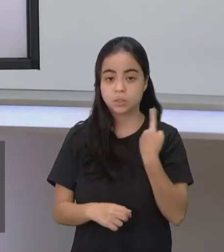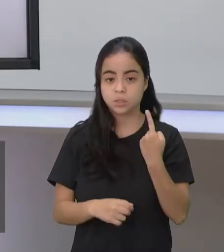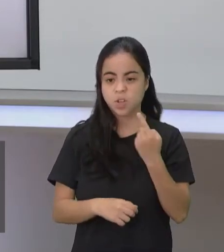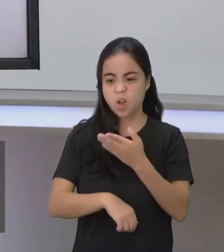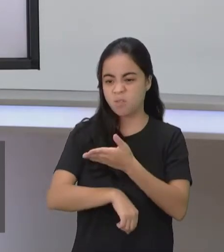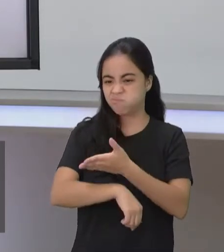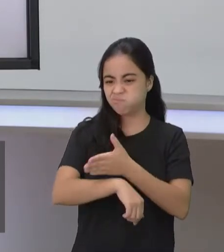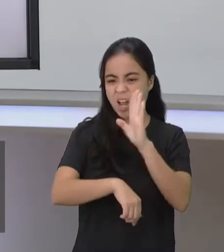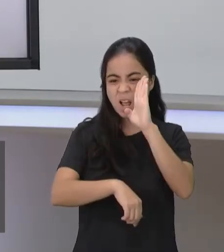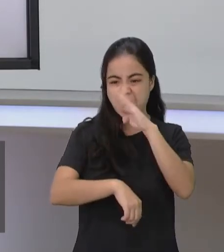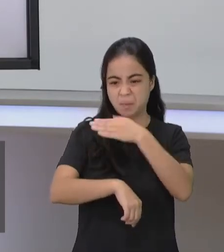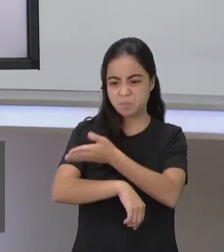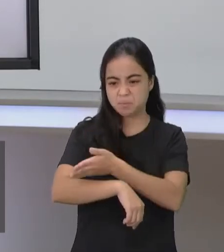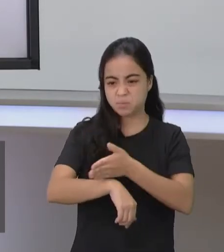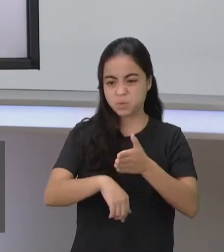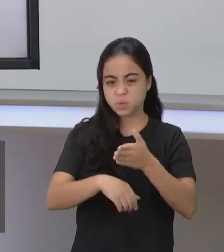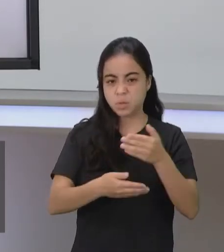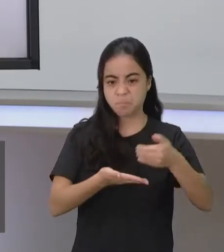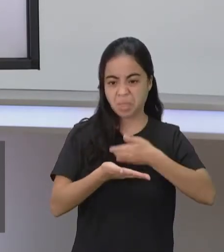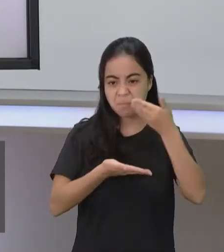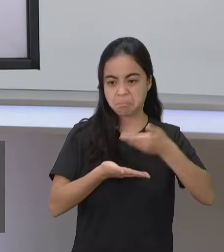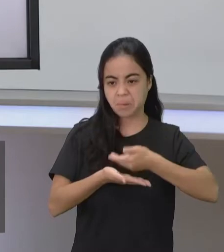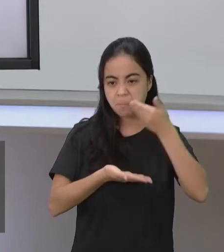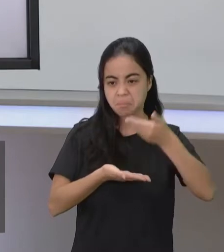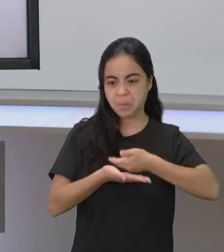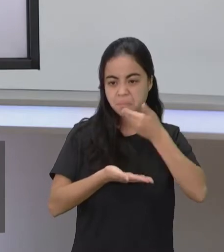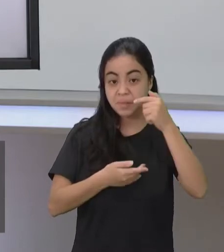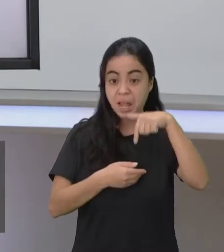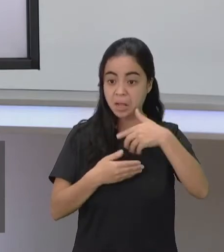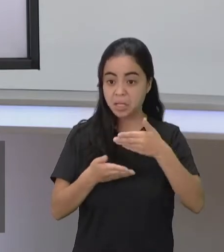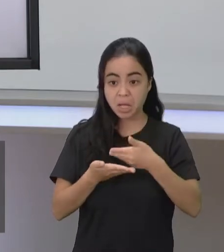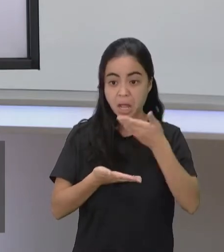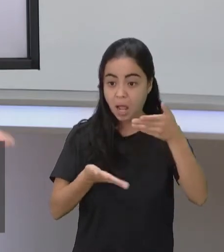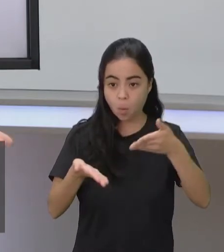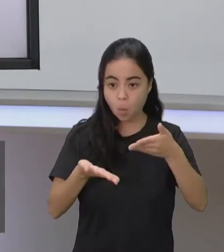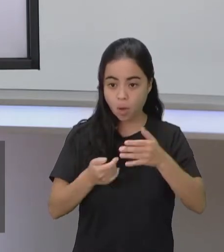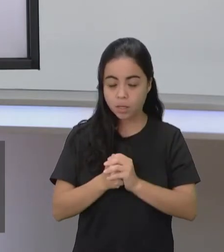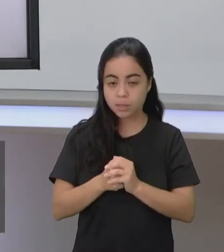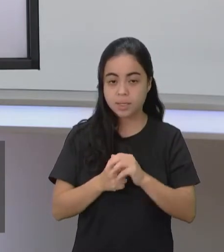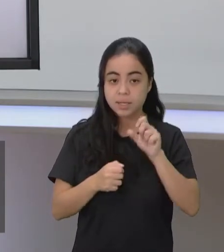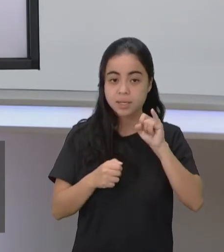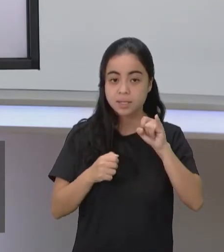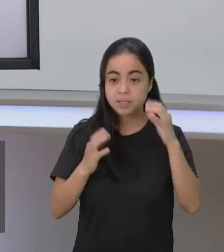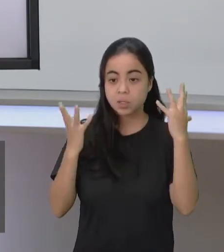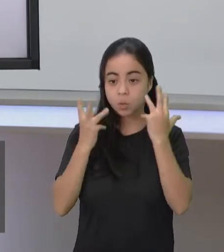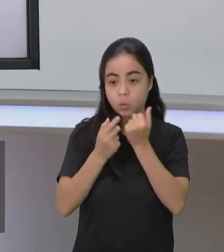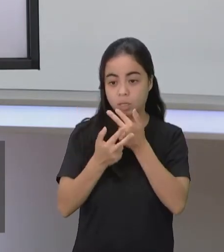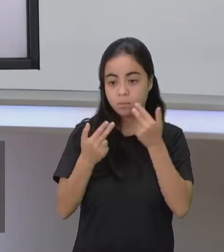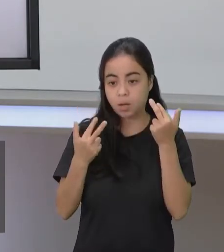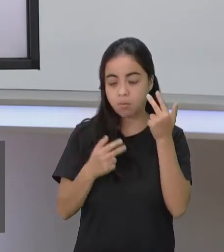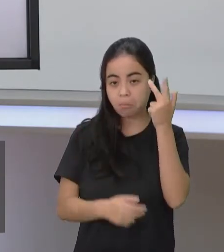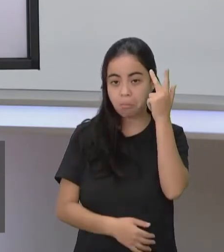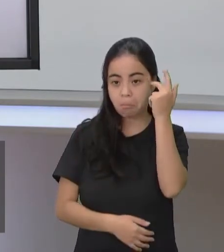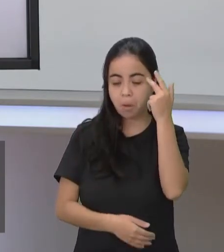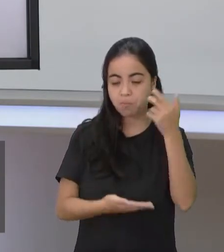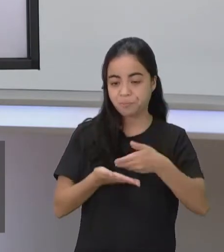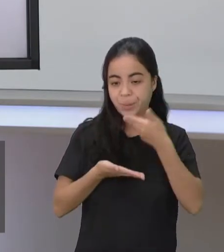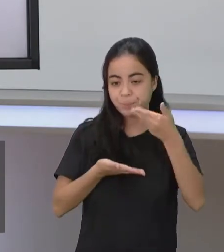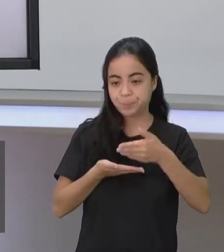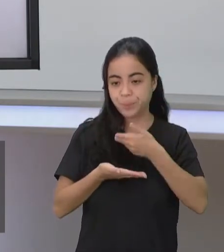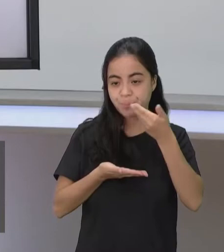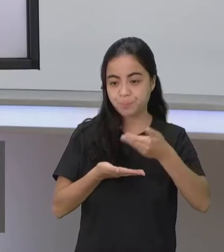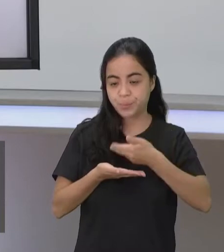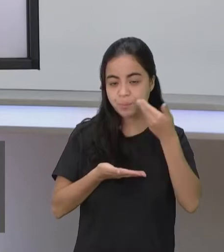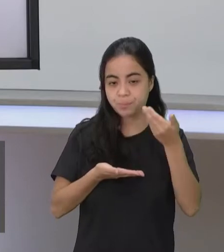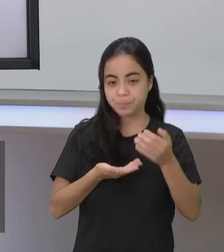de educação você começar a comer no meio de uma aula. Não faz sentido. Se fosse um animal aqui com fome, ele começaria a comer no meio da